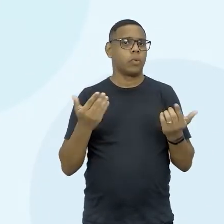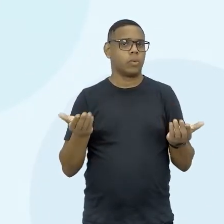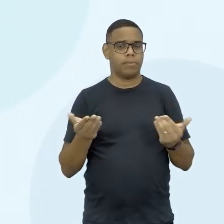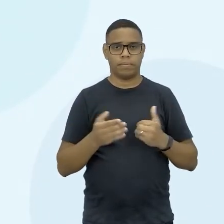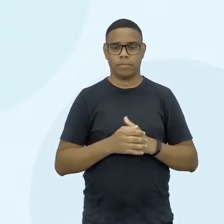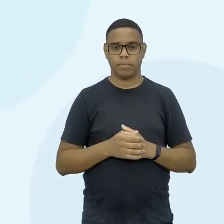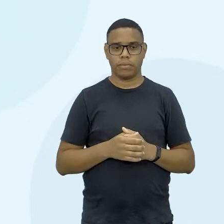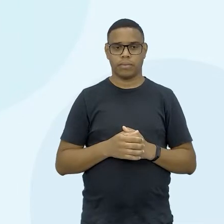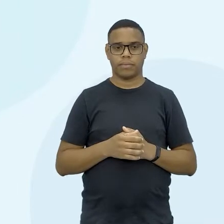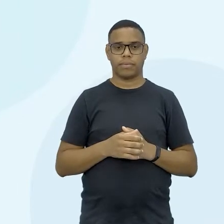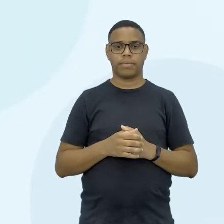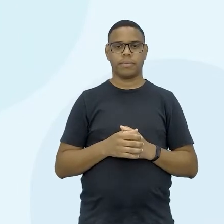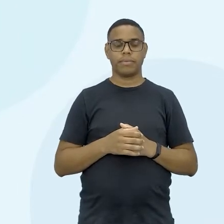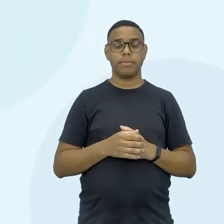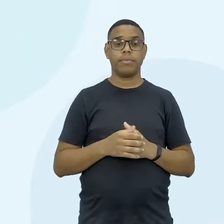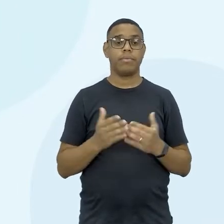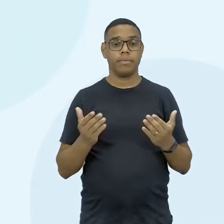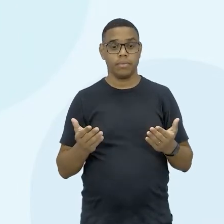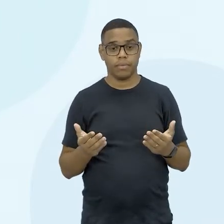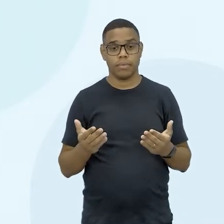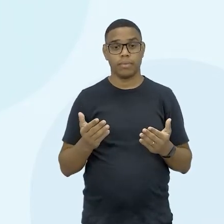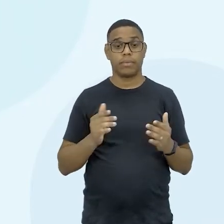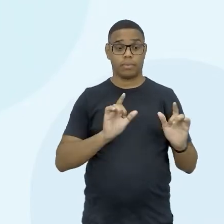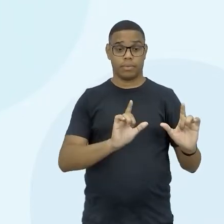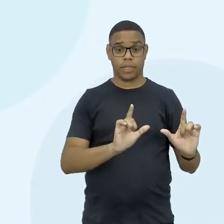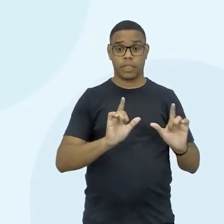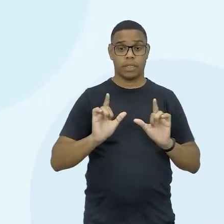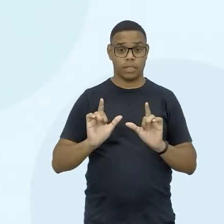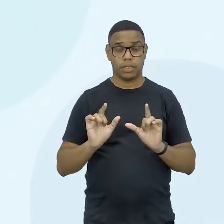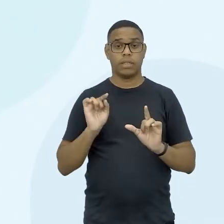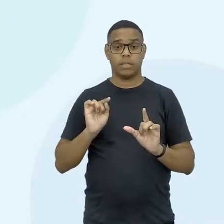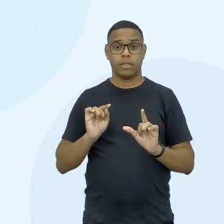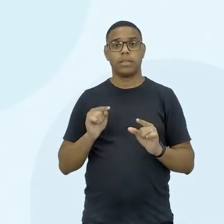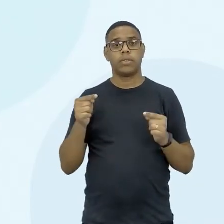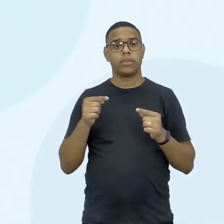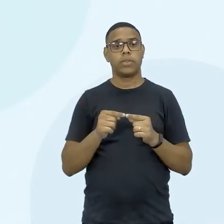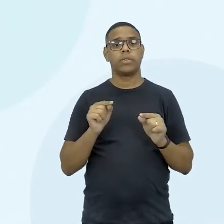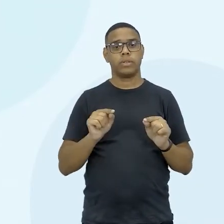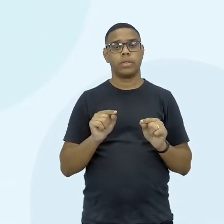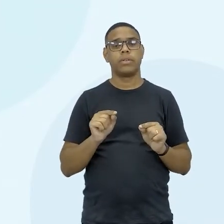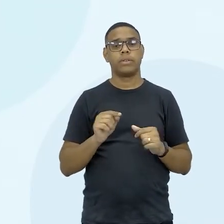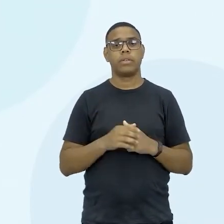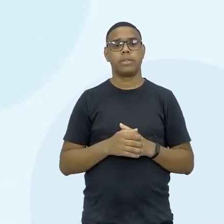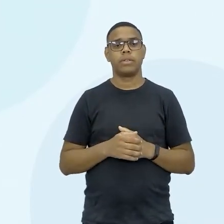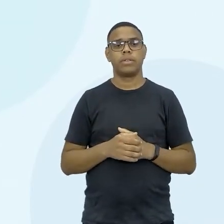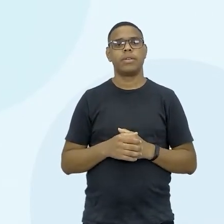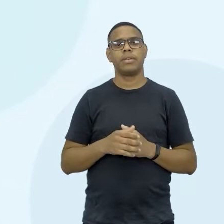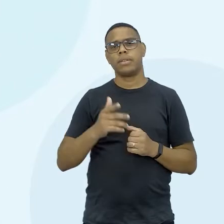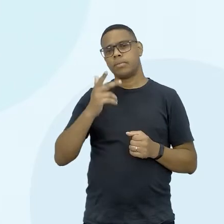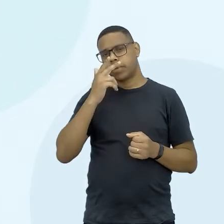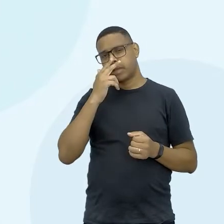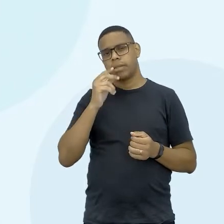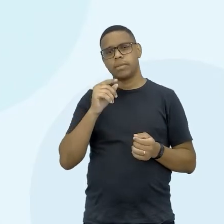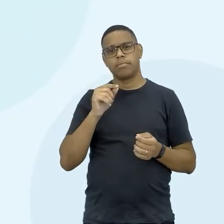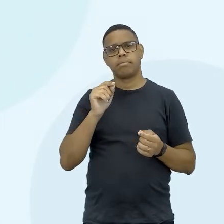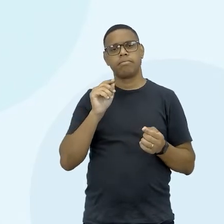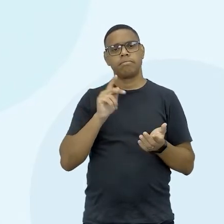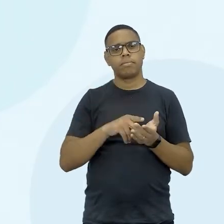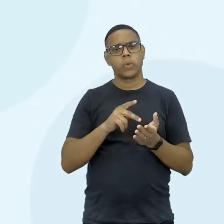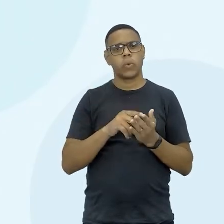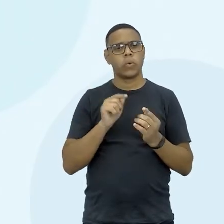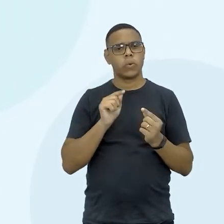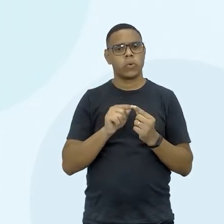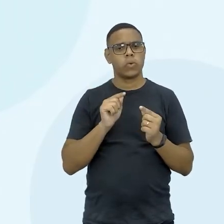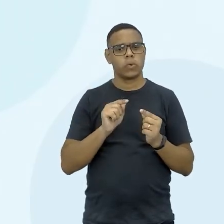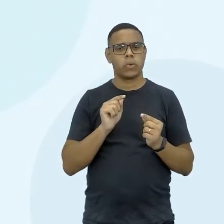Bom, no segundo caso... Olhando os Olha, objetos. o pior é que, num certo sentido, você olha e pode parecer que